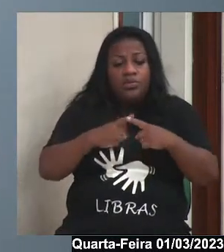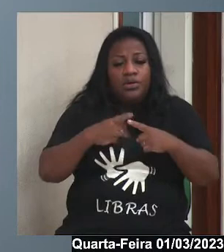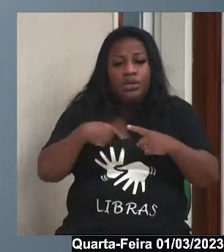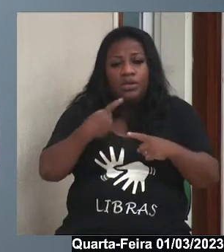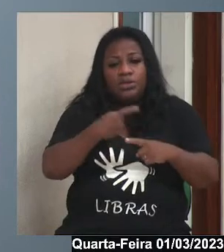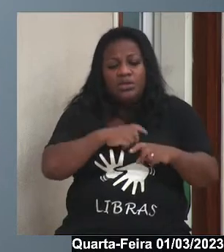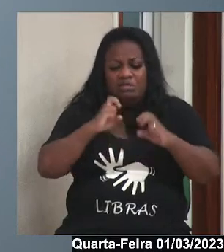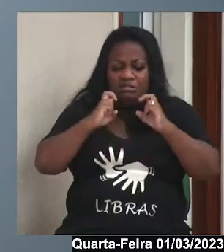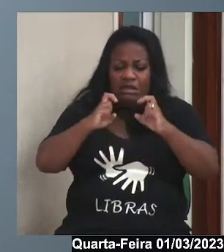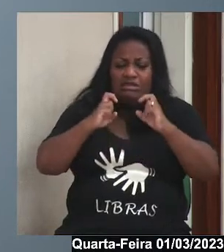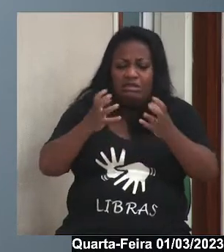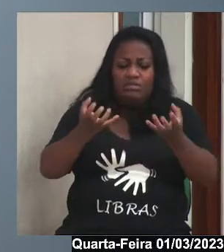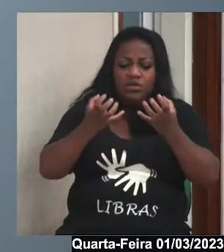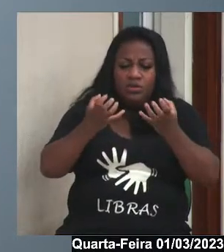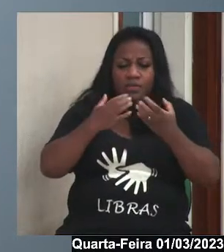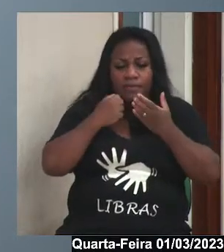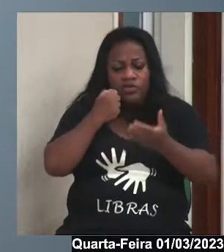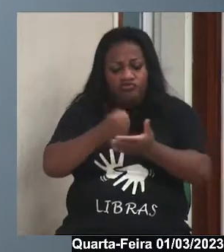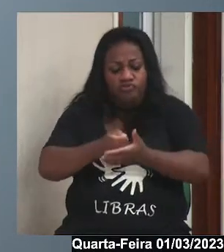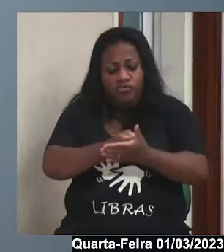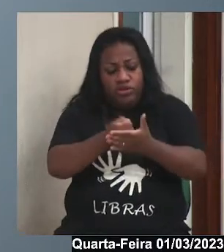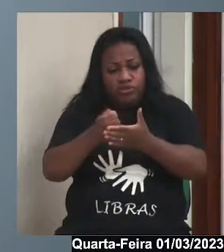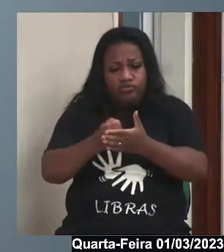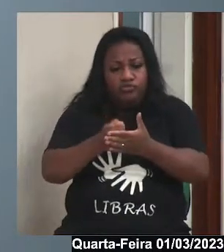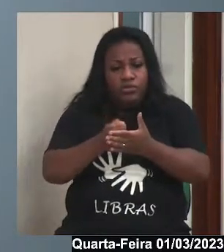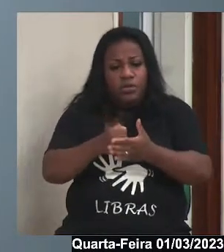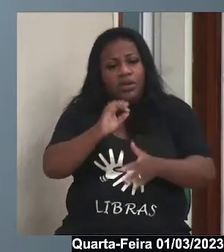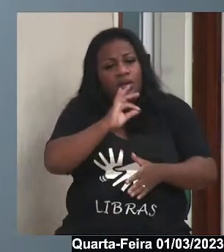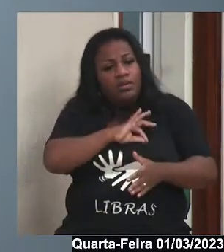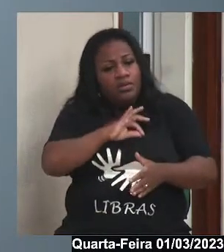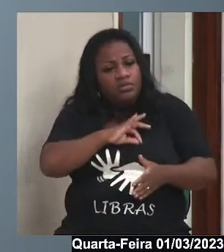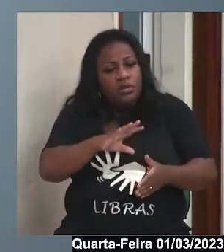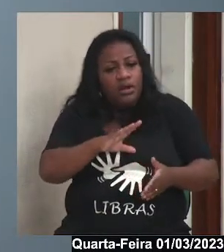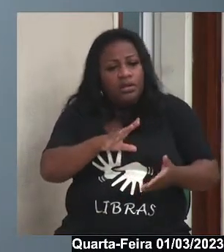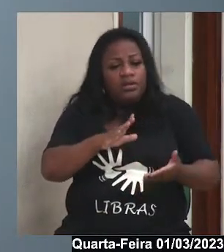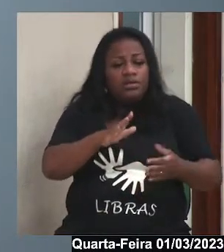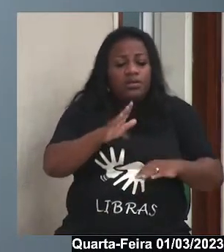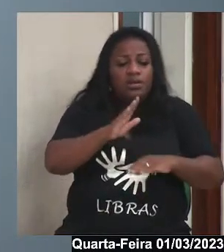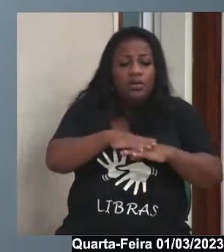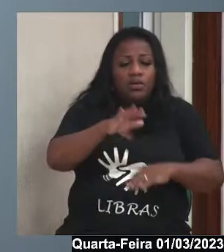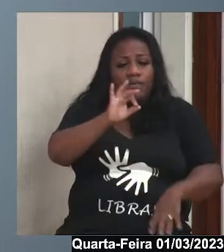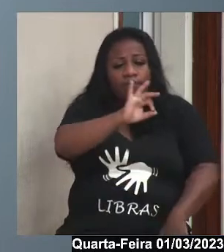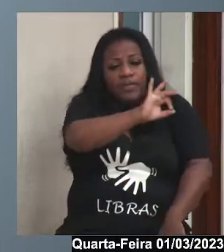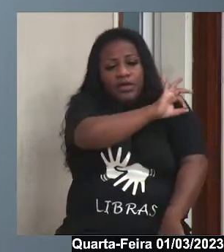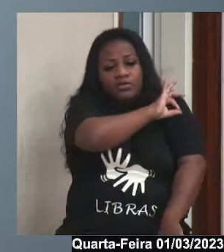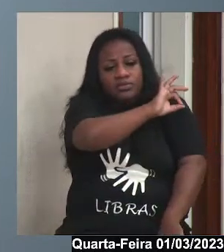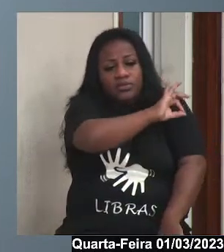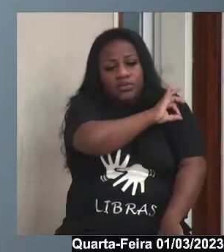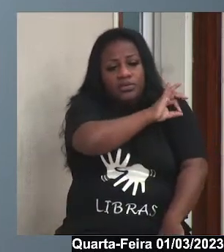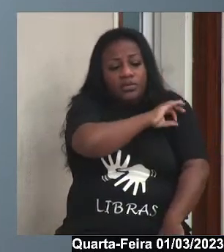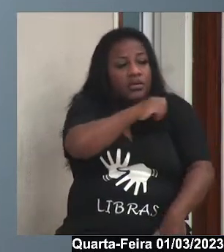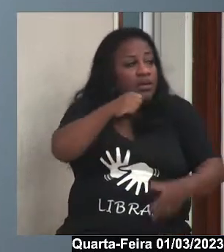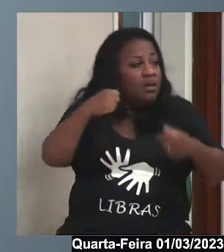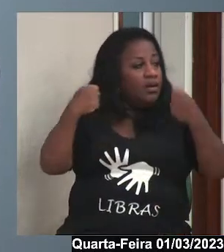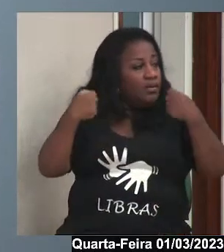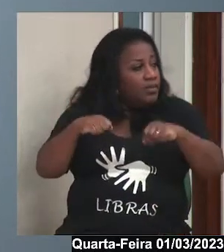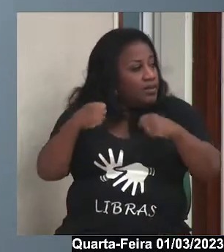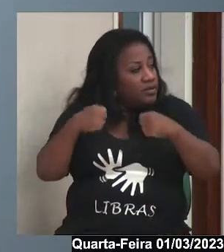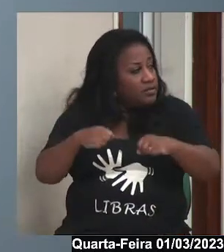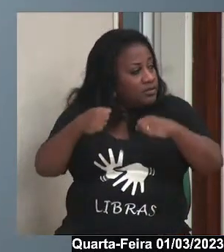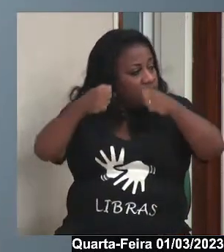nós fizemos. E agora fizemos essa representação, porque o prefeito precisa se